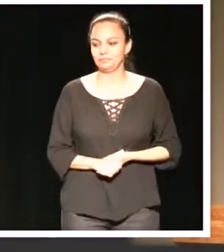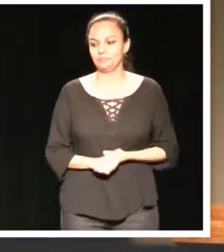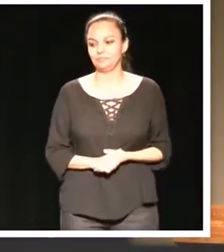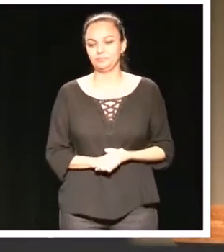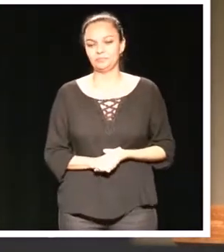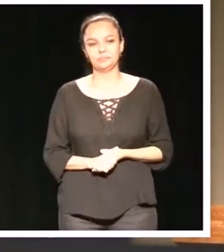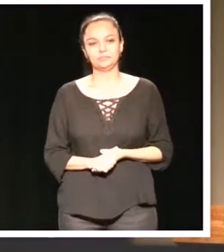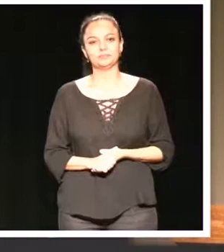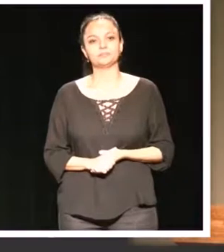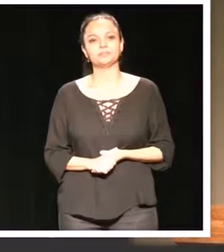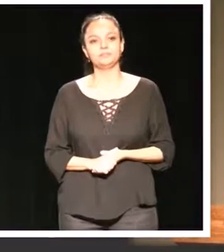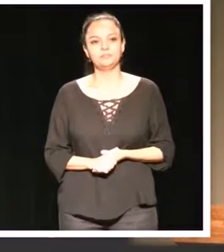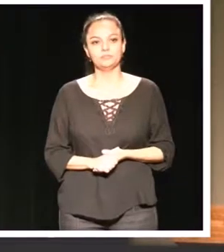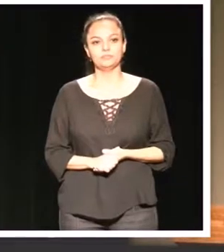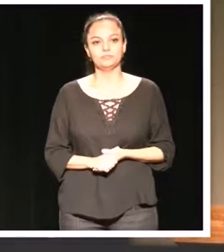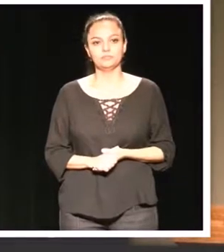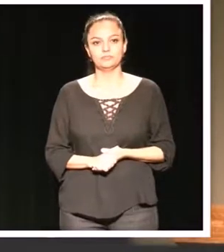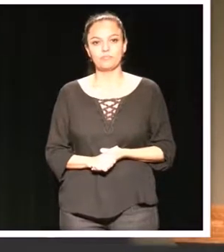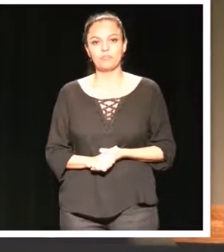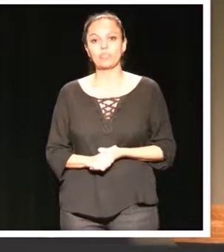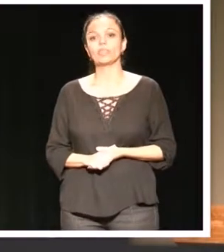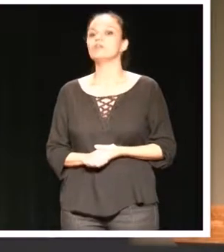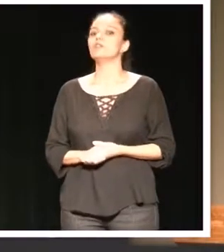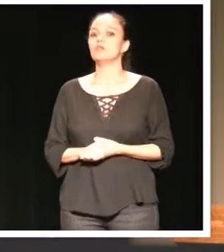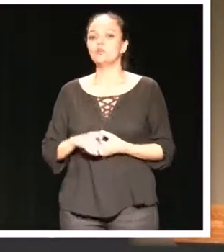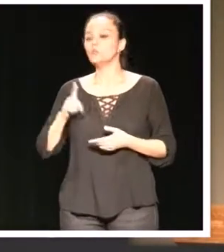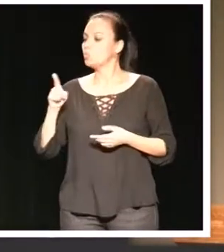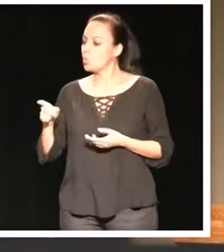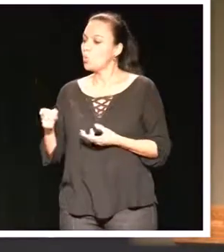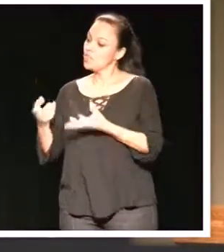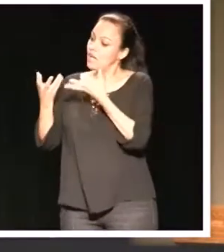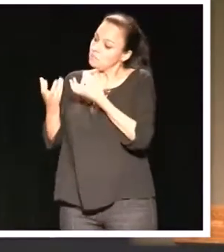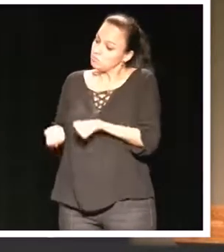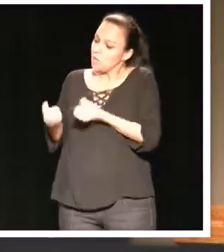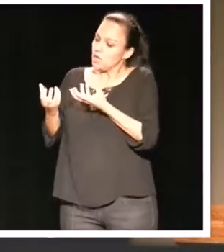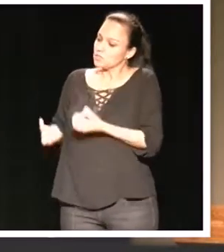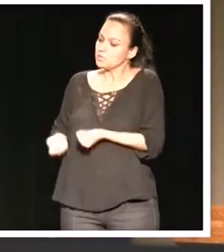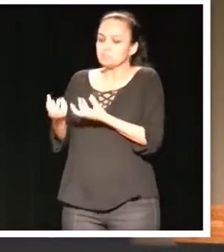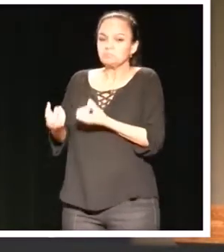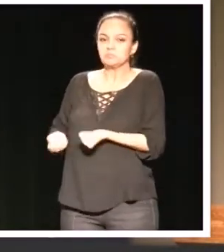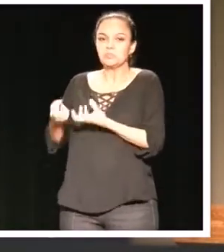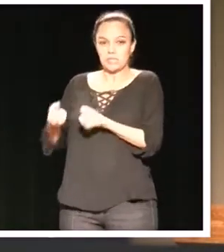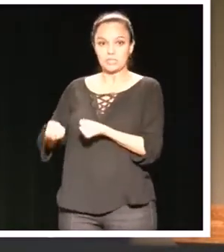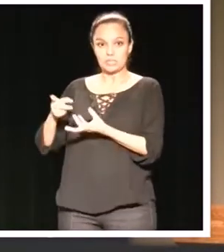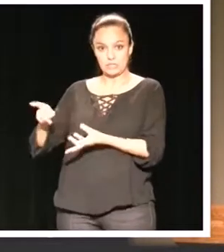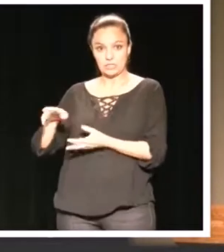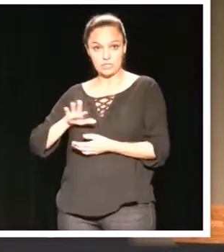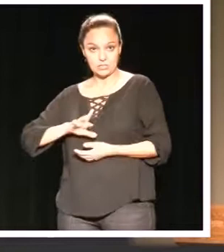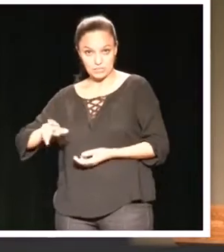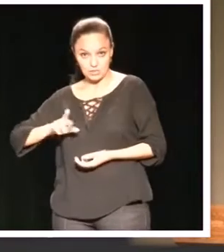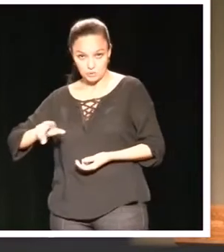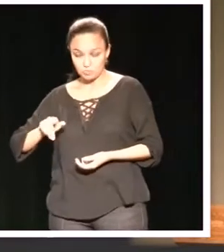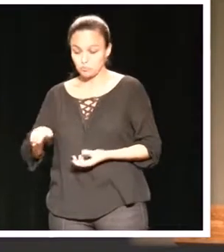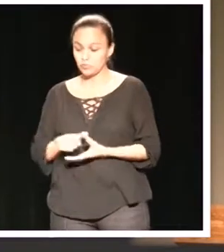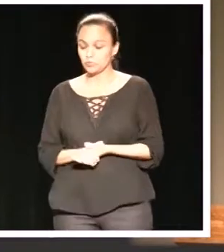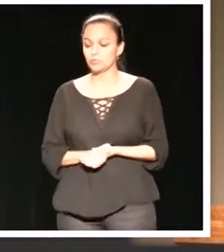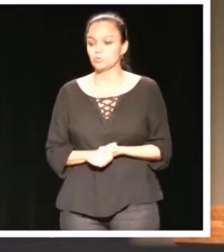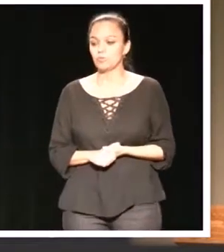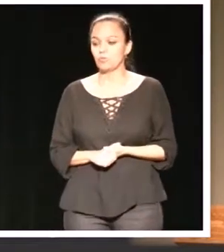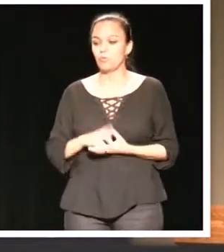Os formatos de tolerância e promoção, descritos por Closs, no ano 77, que já faz muito